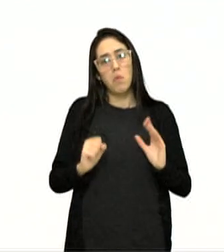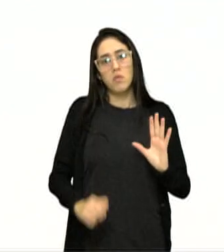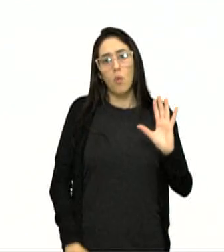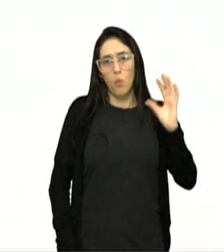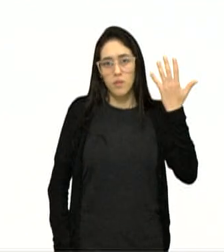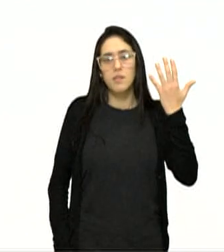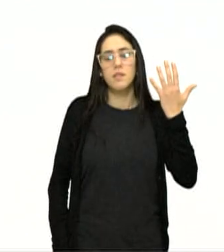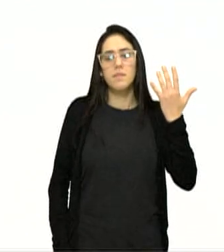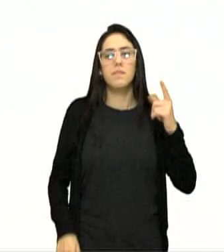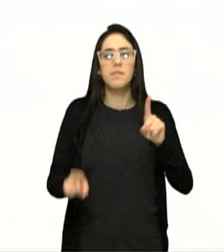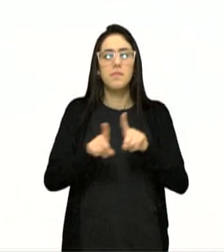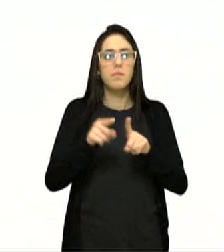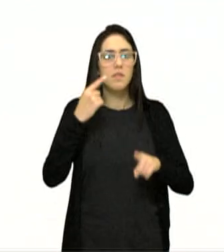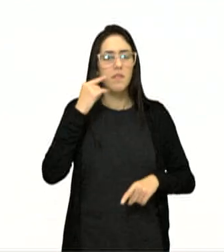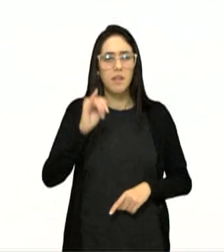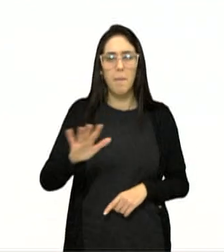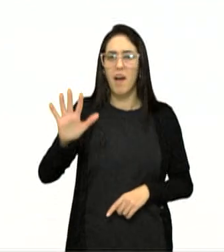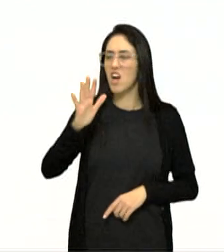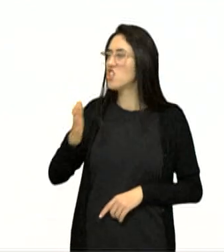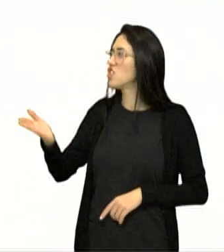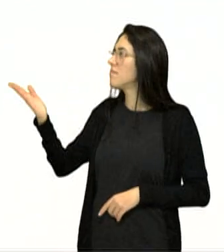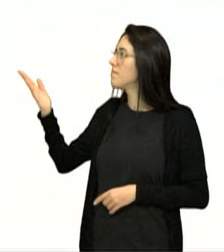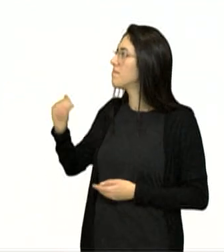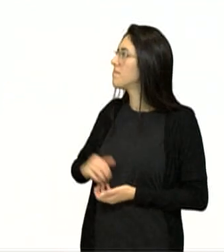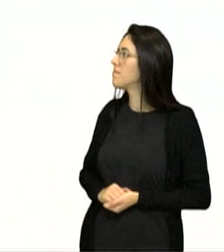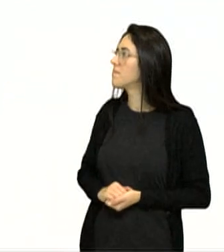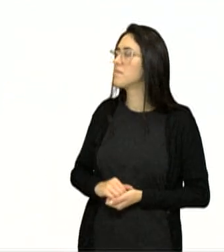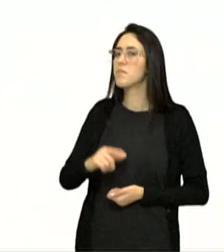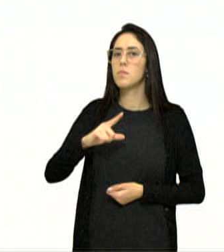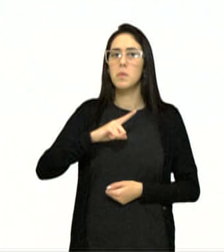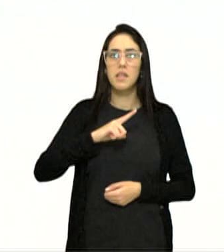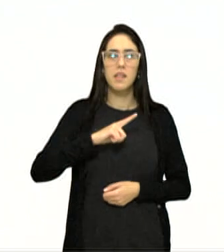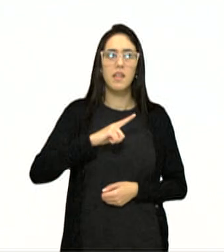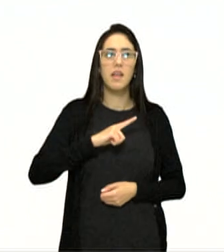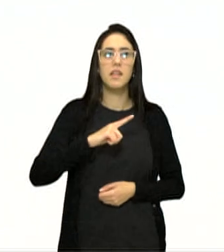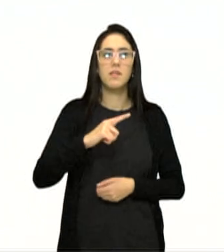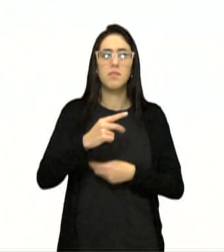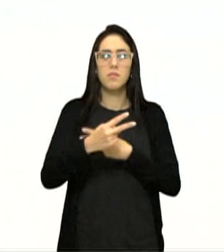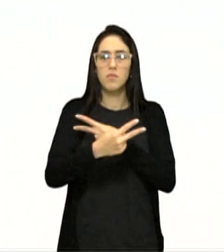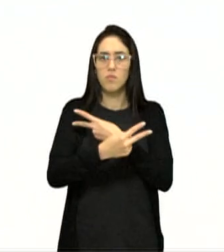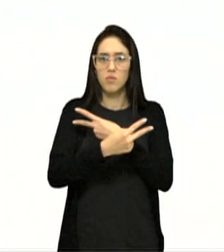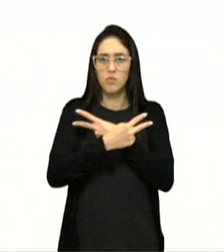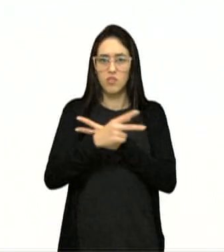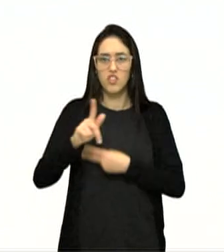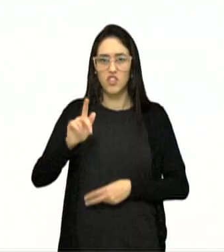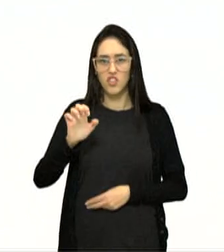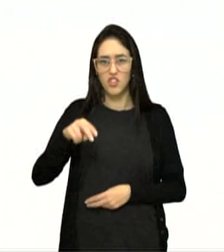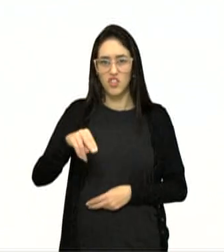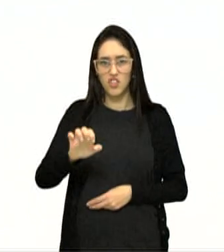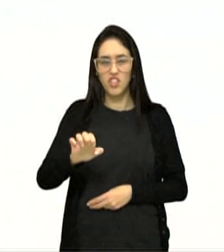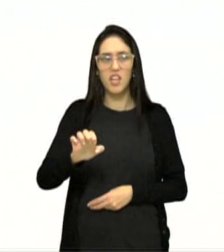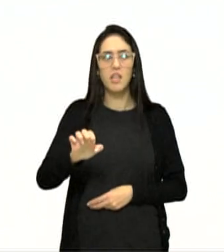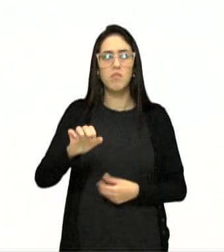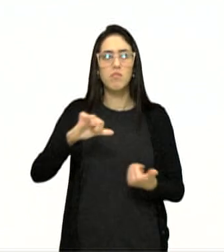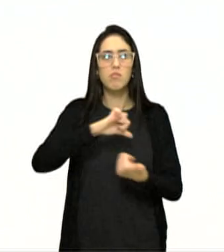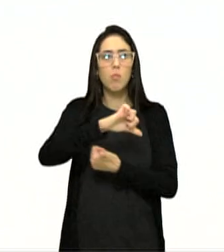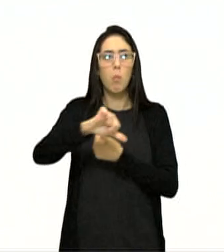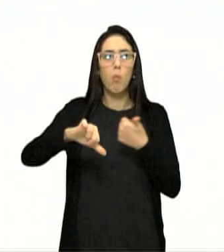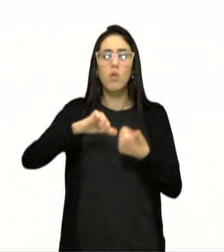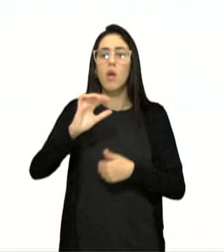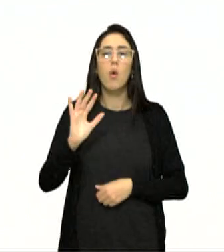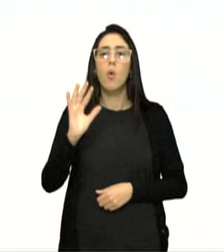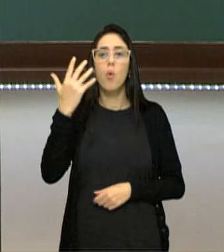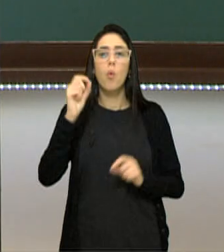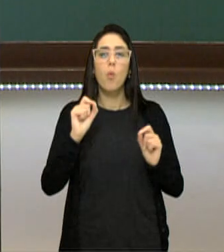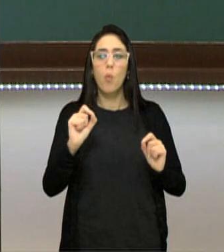nós temos aqui na imagem, tá, gente? Nós temos aqui o gene D, que ele vai sofrer deleção. Então o que vai acontecer? Ali